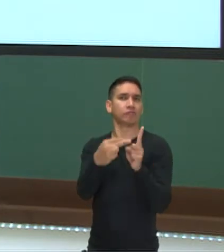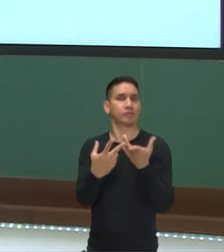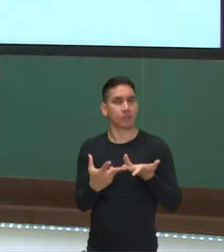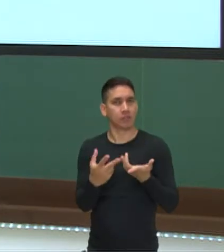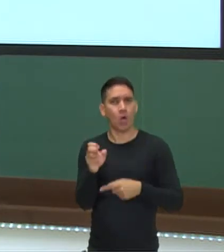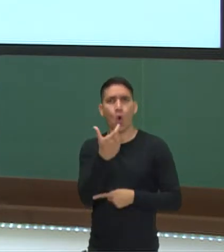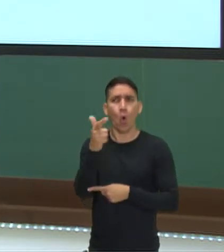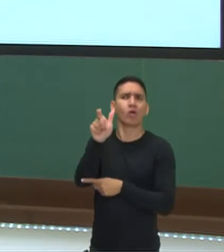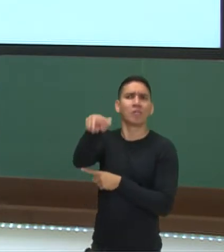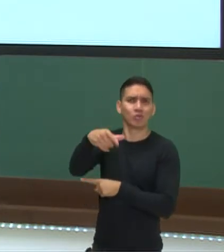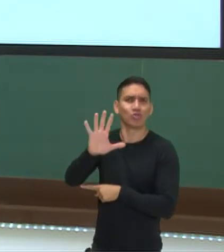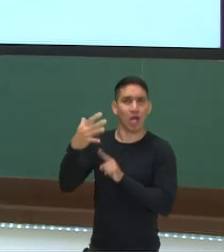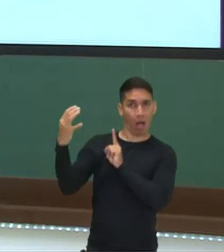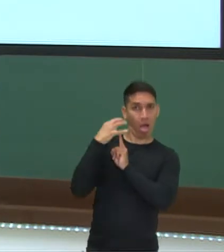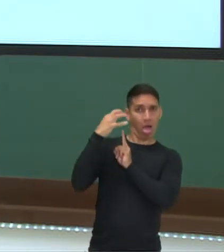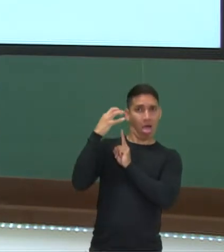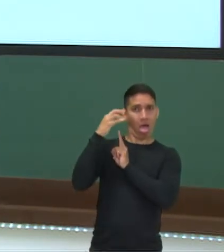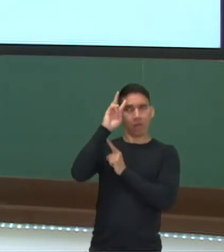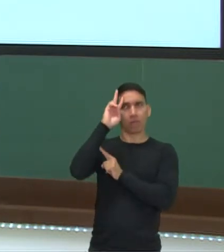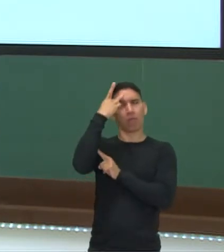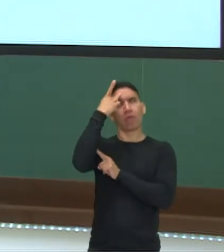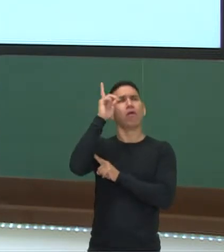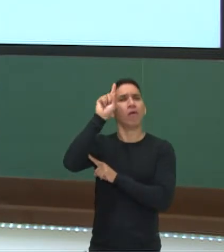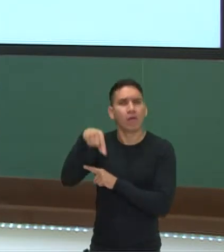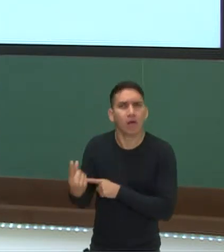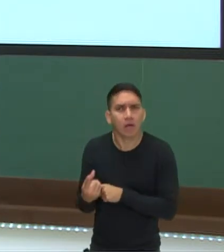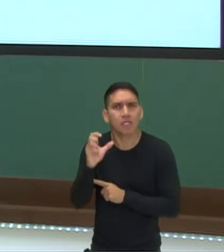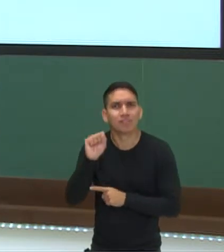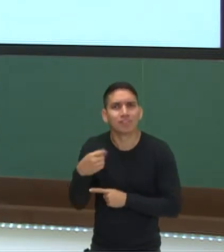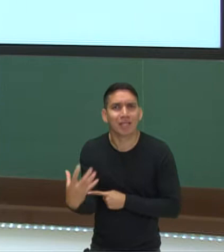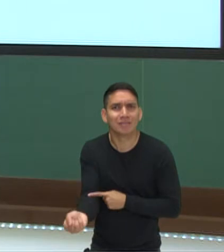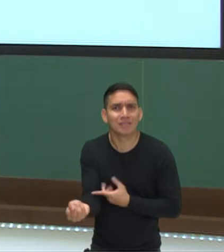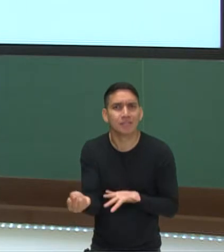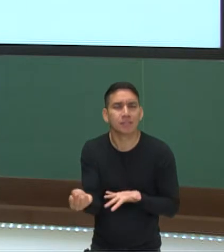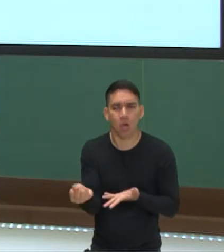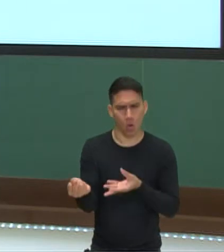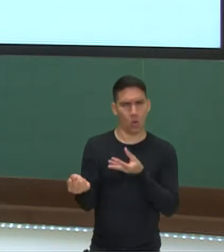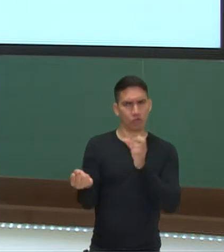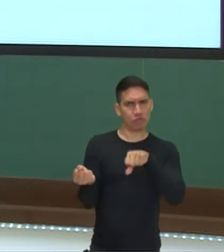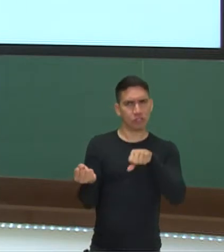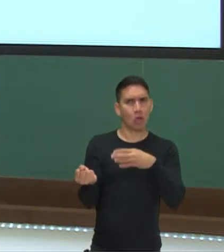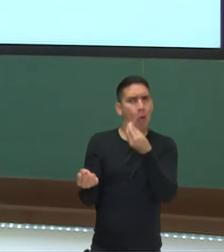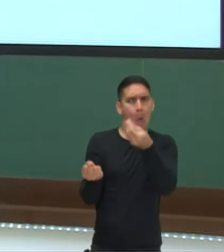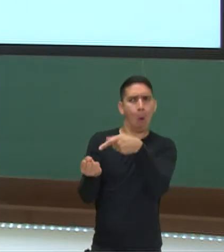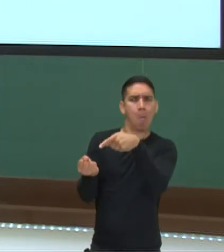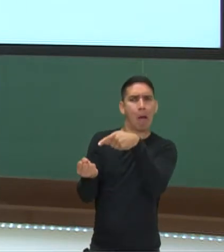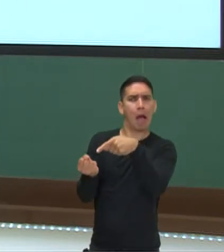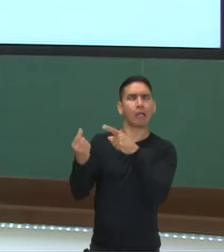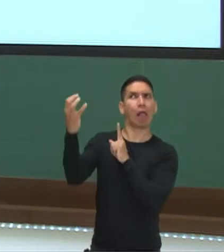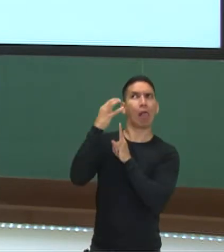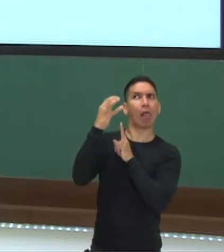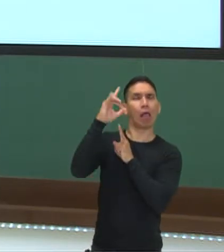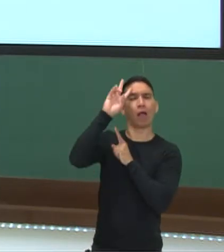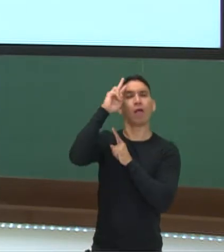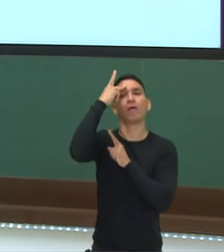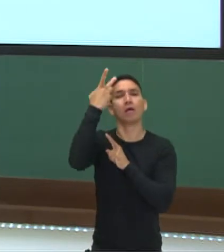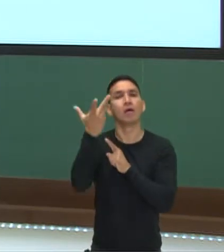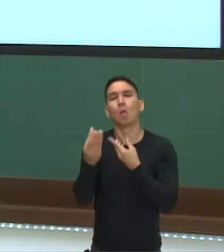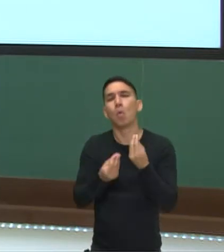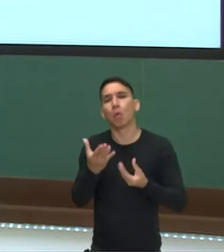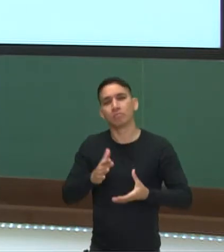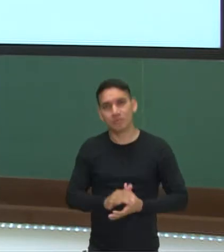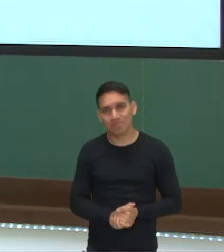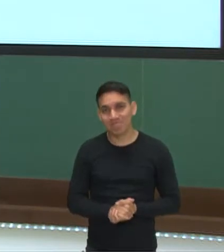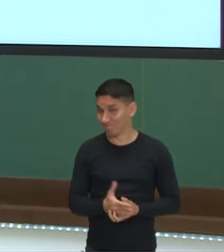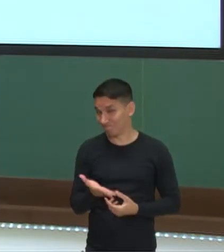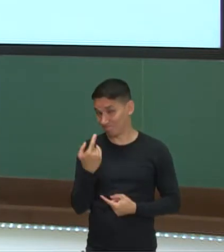já te convenceu a mudar de opinião? Se sim, pensa, como é que essa pessoa convenceu você a mudar de opinião?